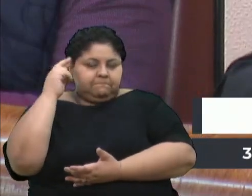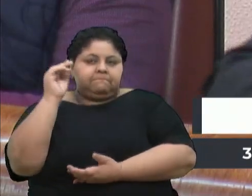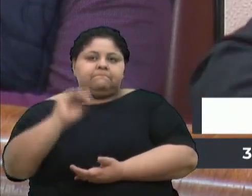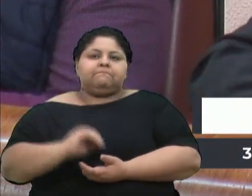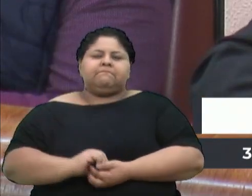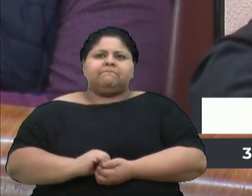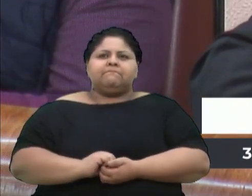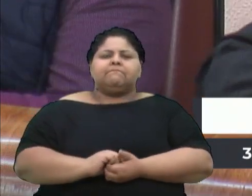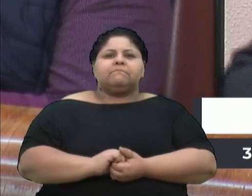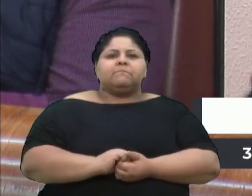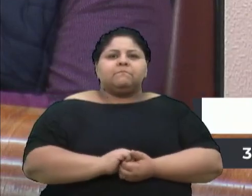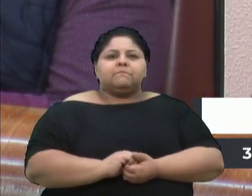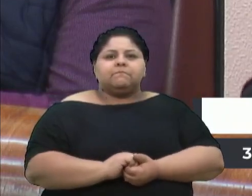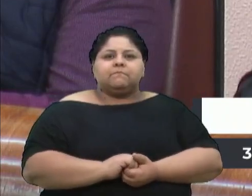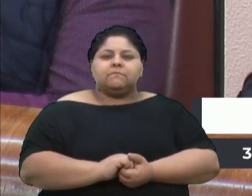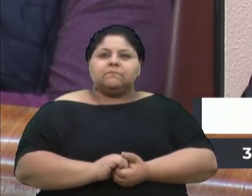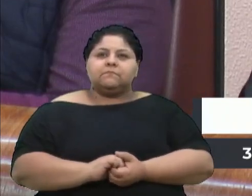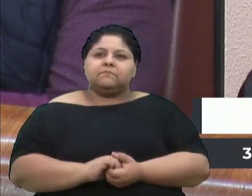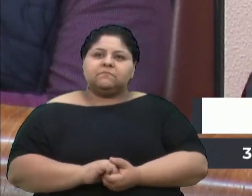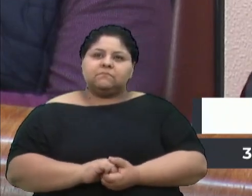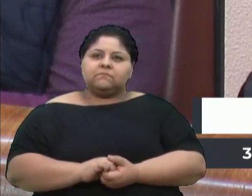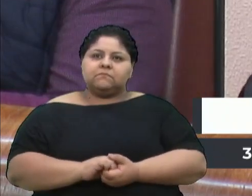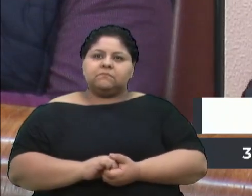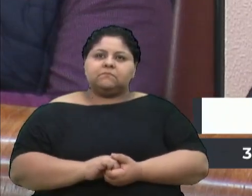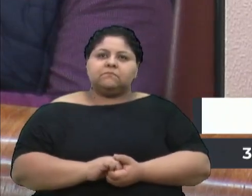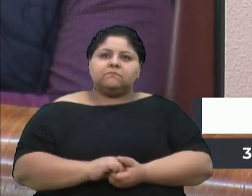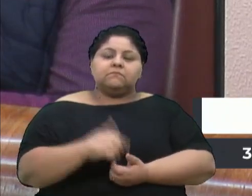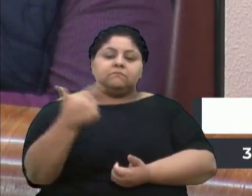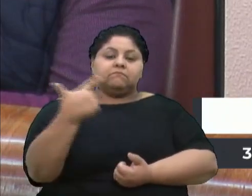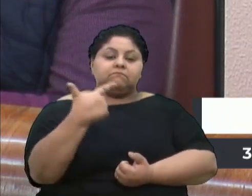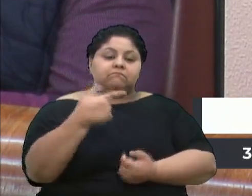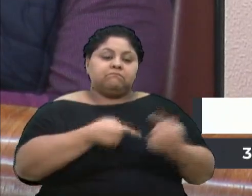Em segunda discussão e votação, projeto